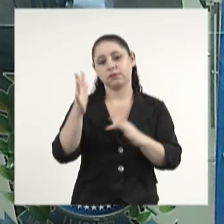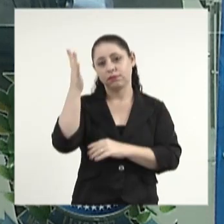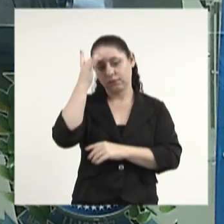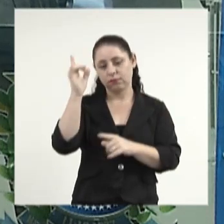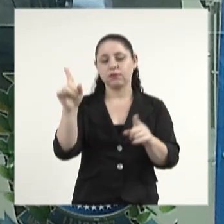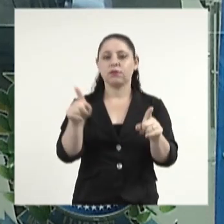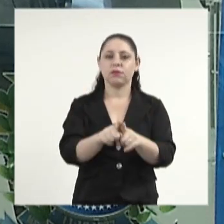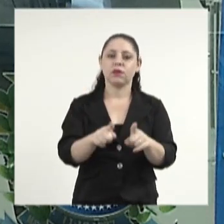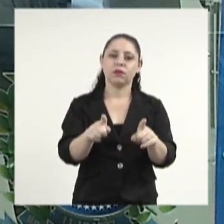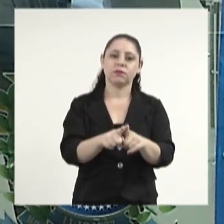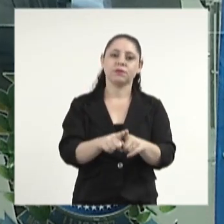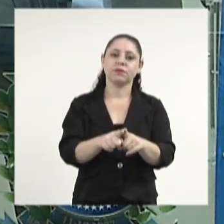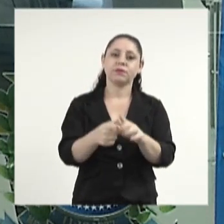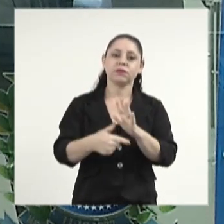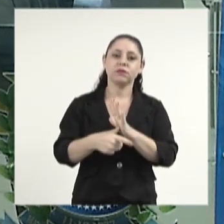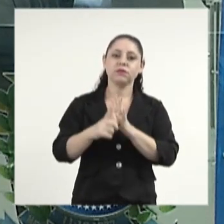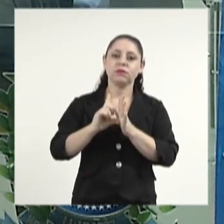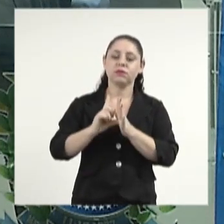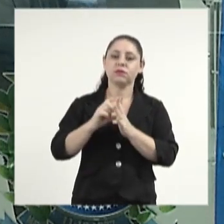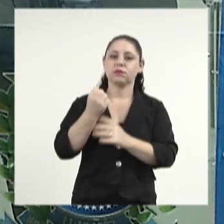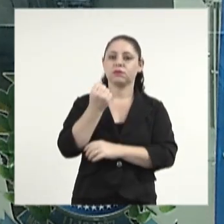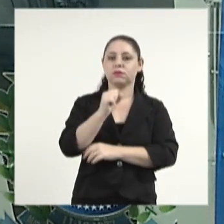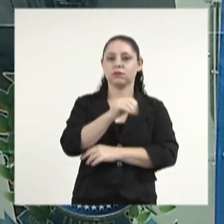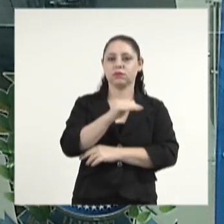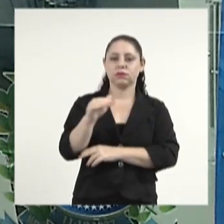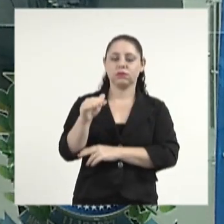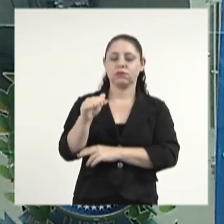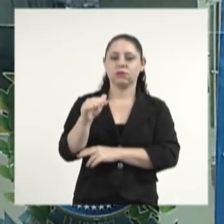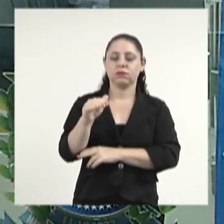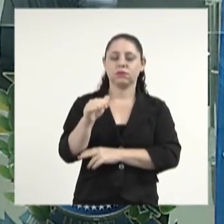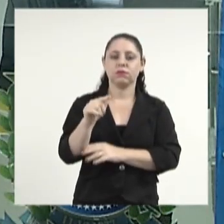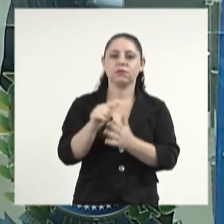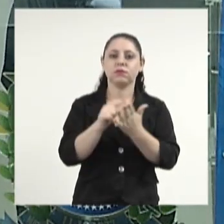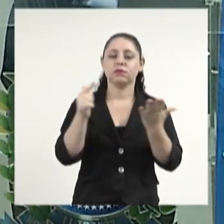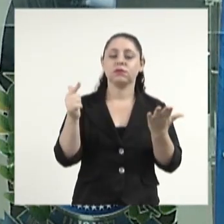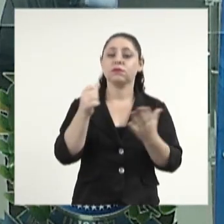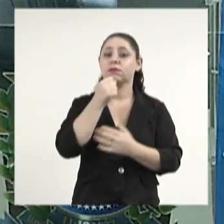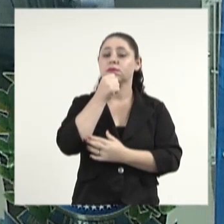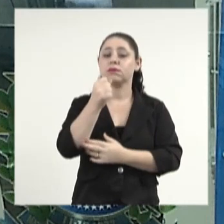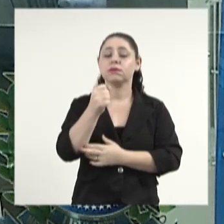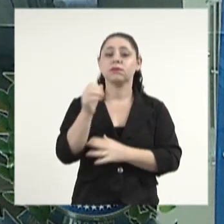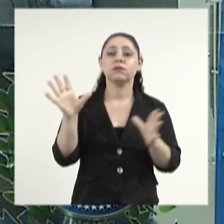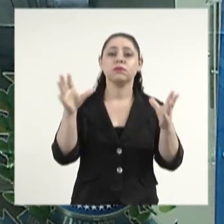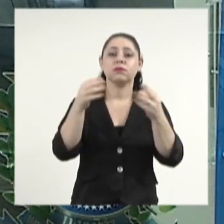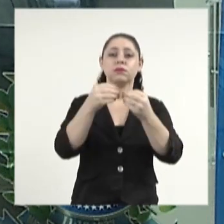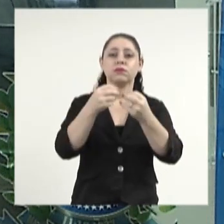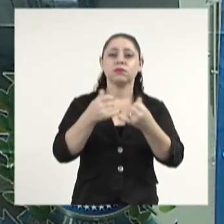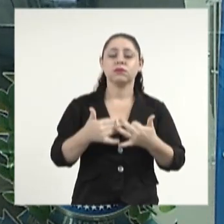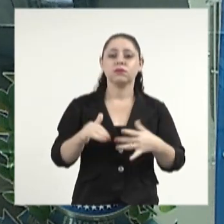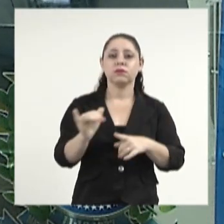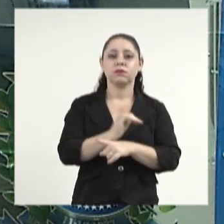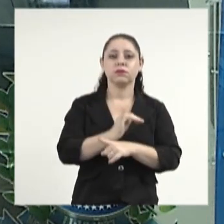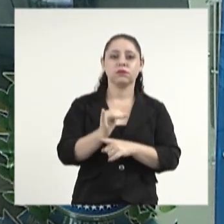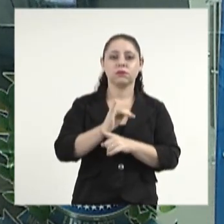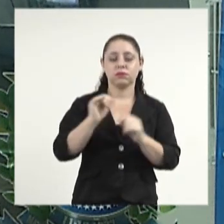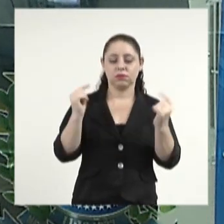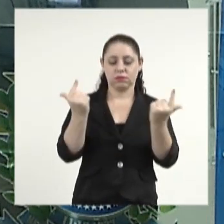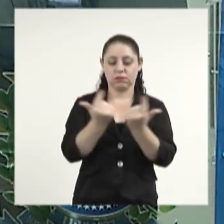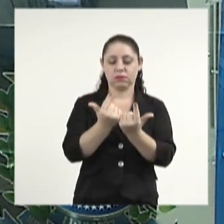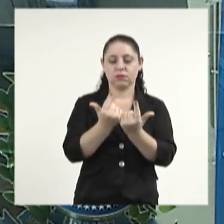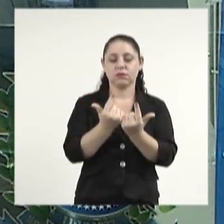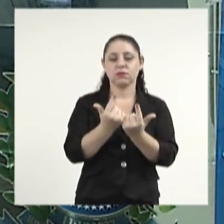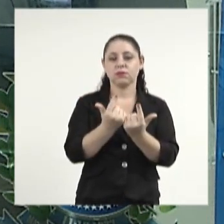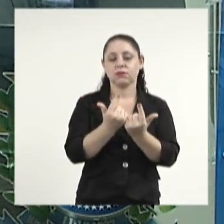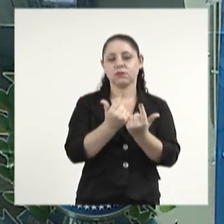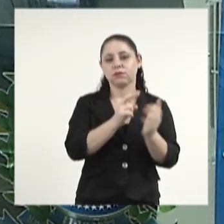Amanhã também, mais cedo, às 8h30 da manhã, tem Jornal Parlamentar ao vivo com um resumo de todas as as ações da Assembleia Legislativa